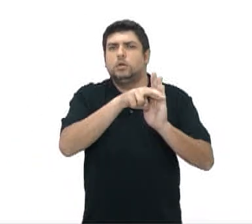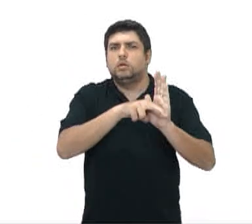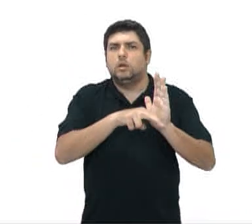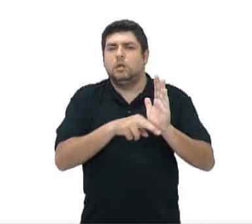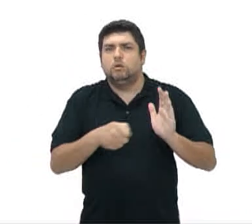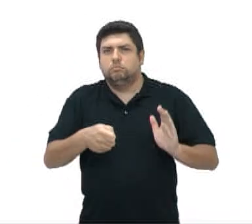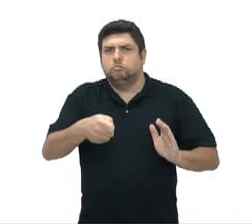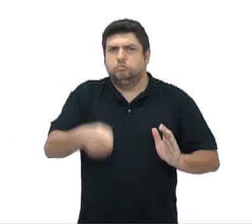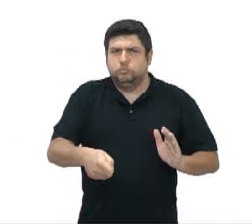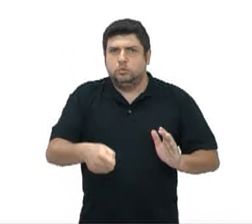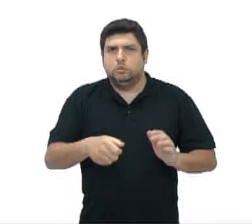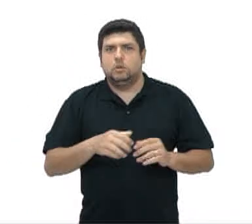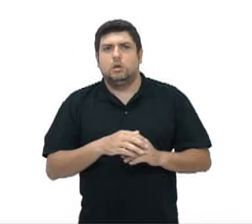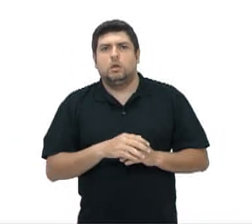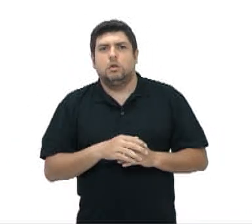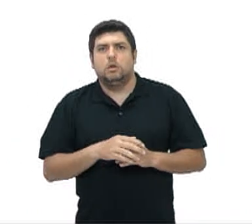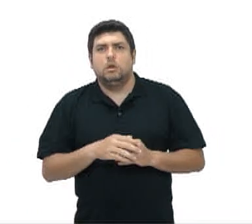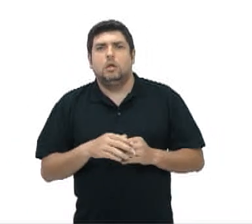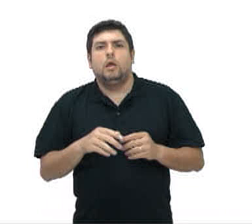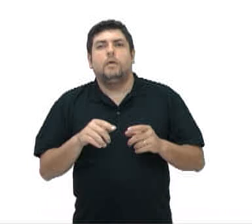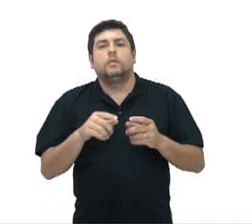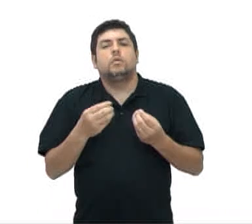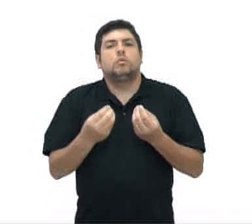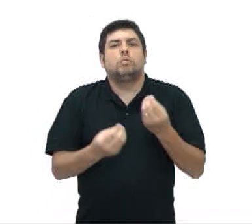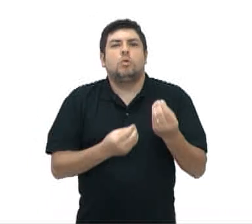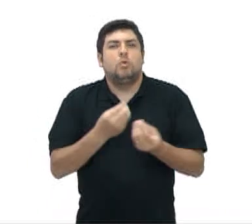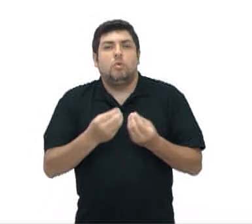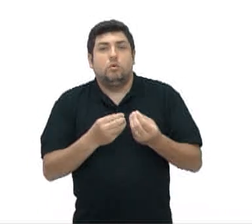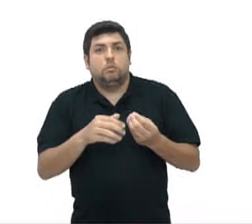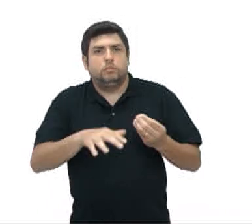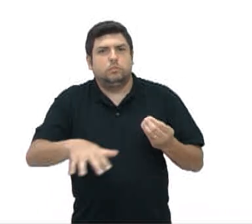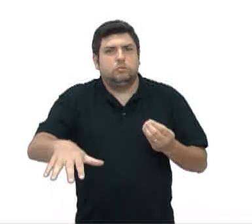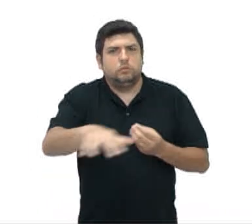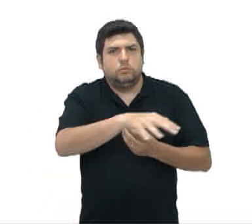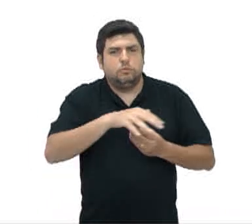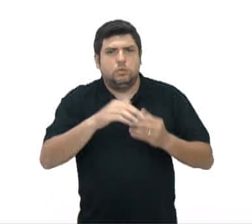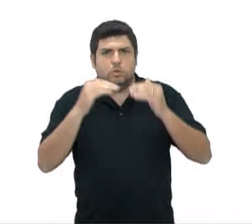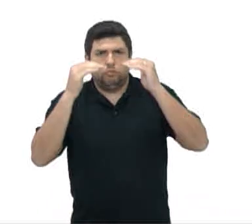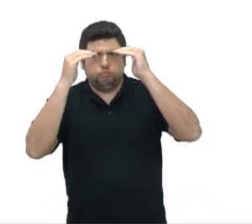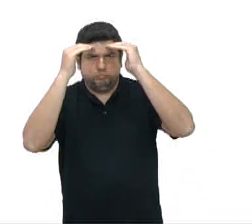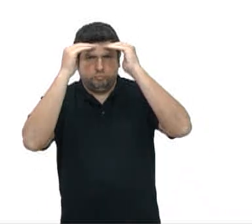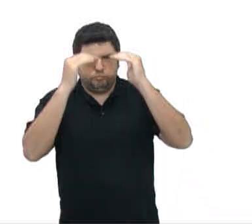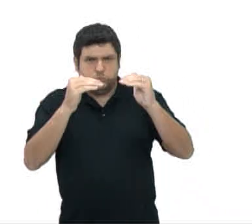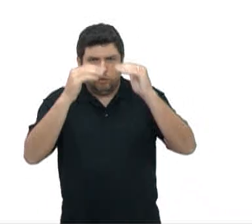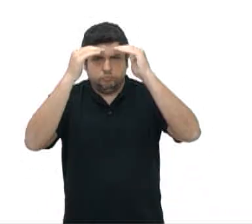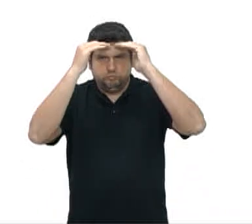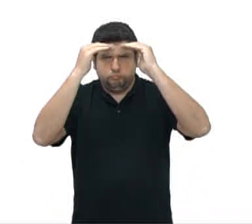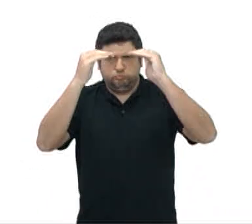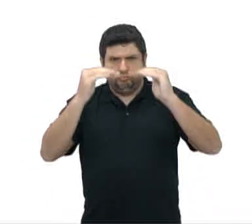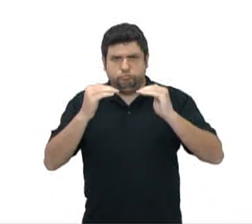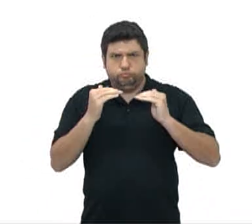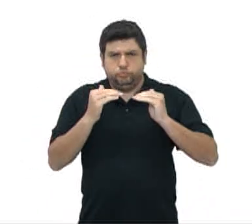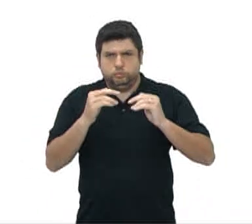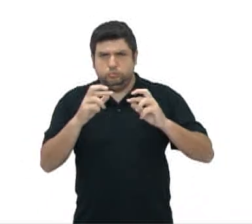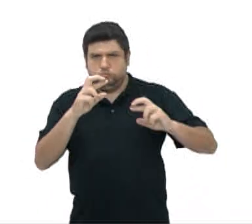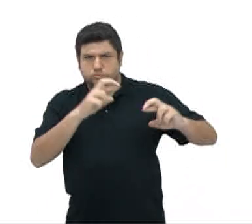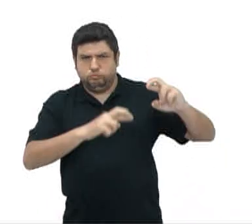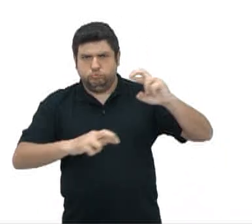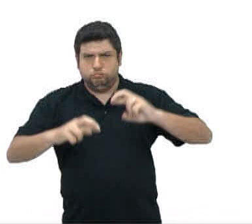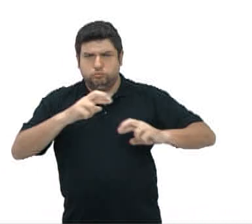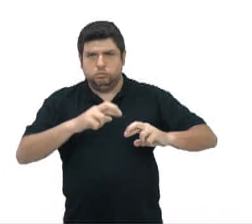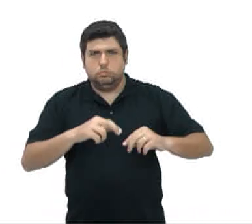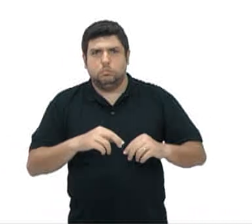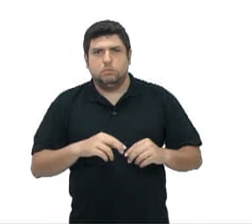infração de um indivíduo no contexto global da obediência visível e constantemente examinada dos demais. Quer dizer,